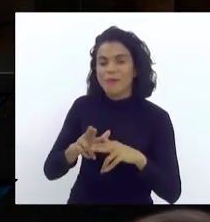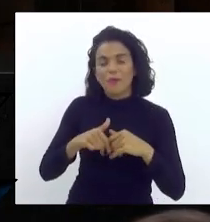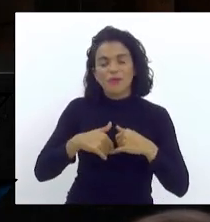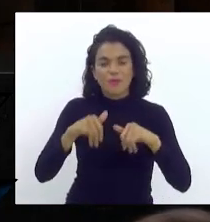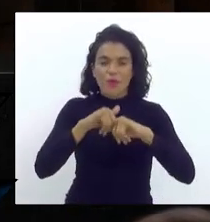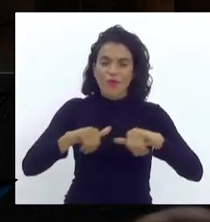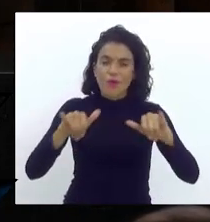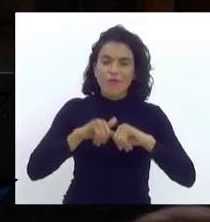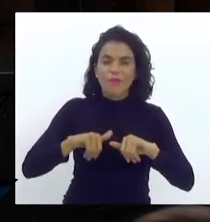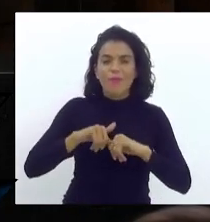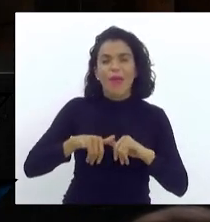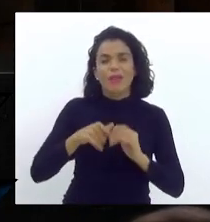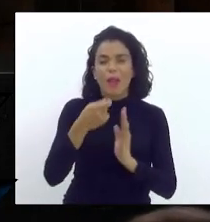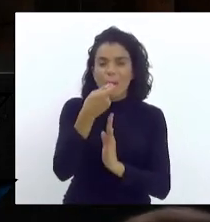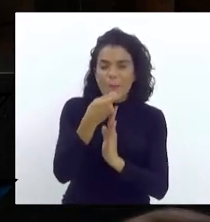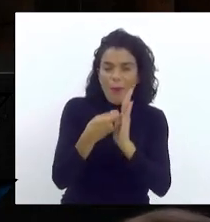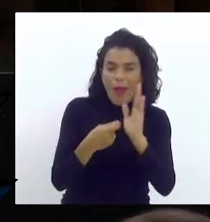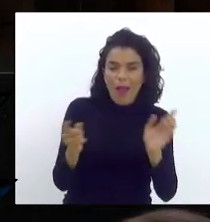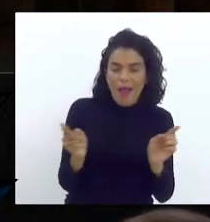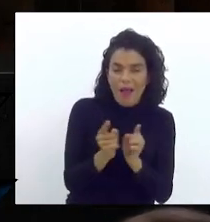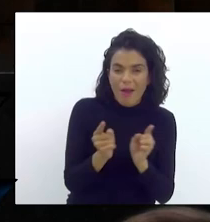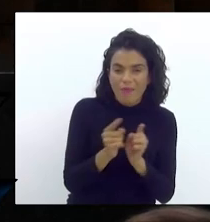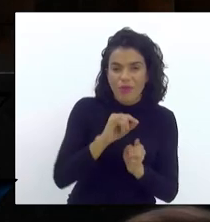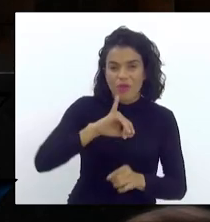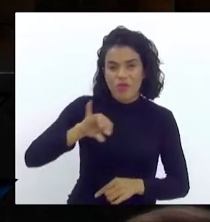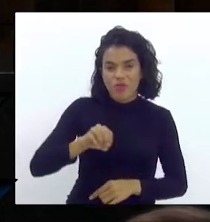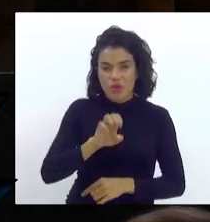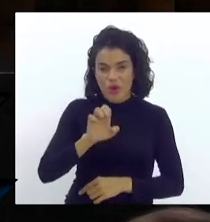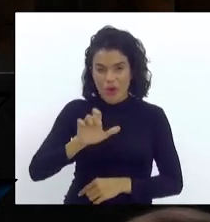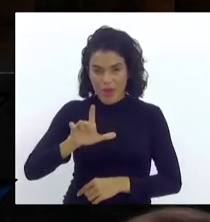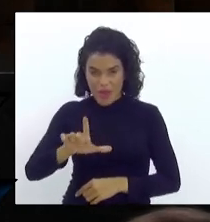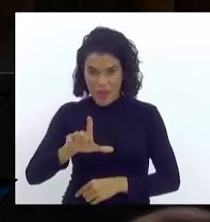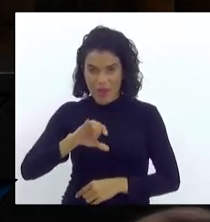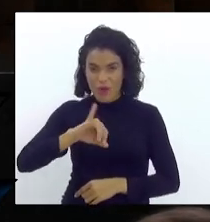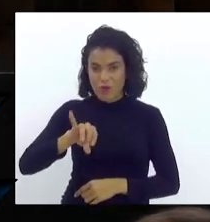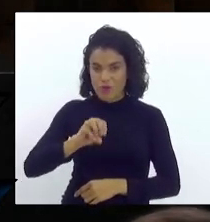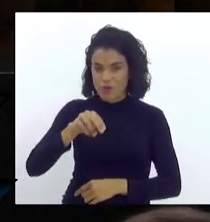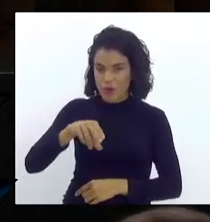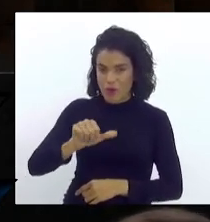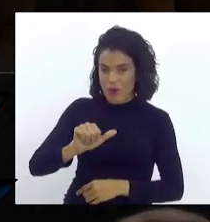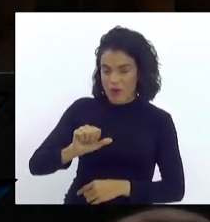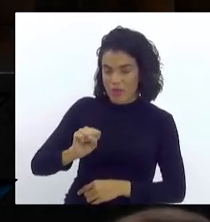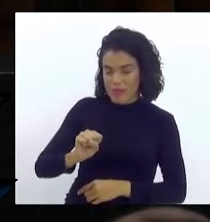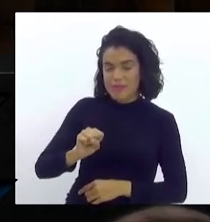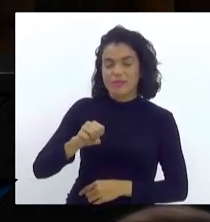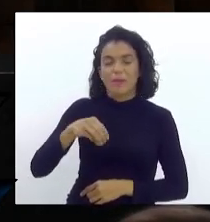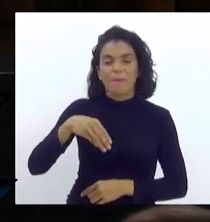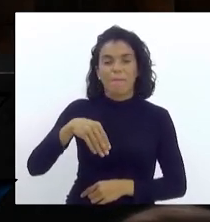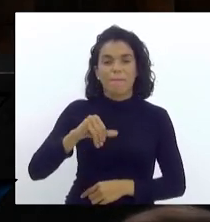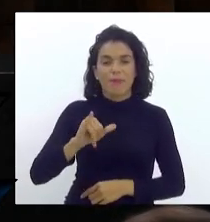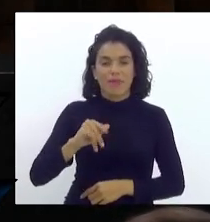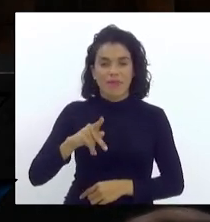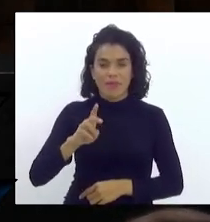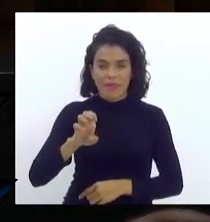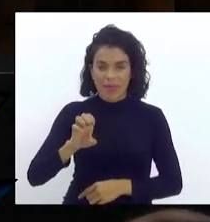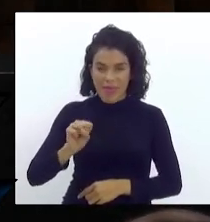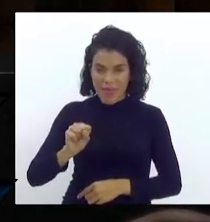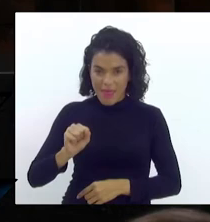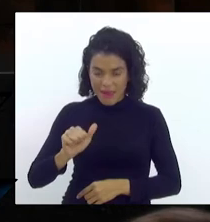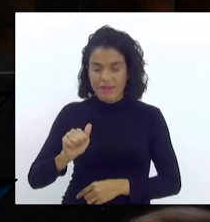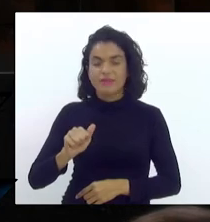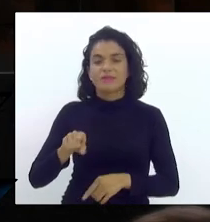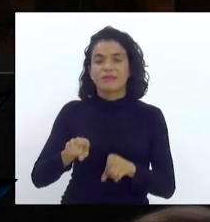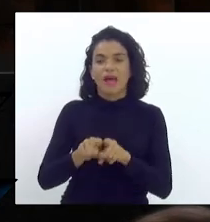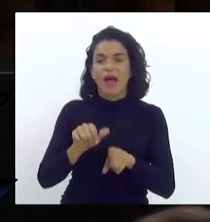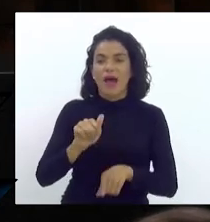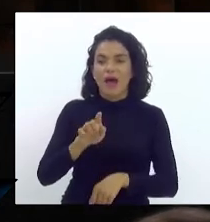profetas menores, Oséias, Joel, Obadias, Jonas, Miqueias, Naum, Abacuque, Sofonias,